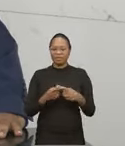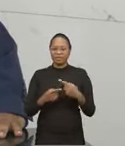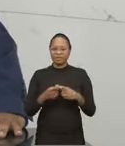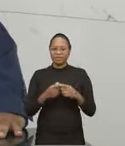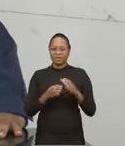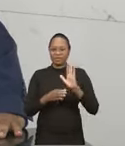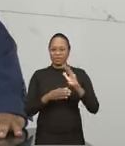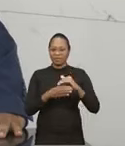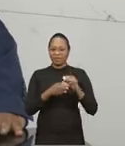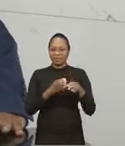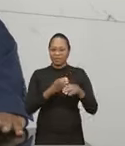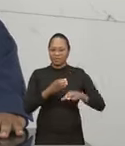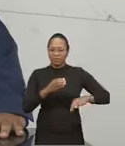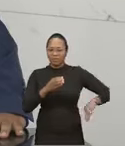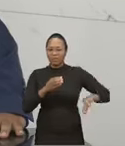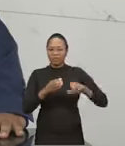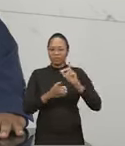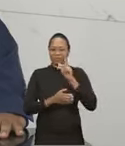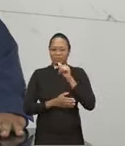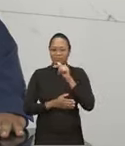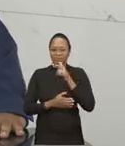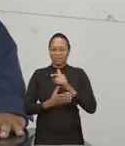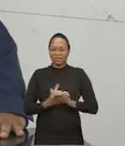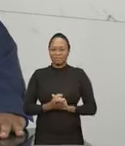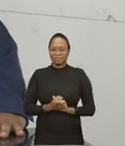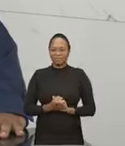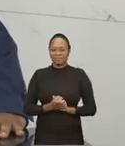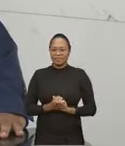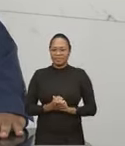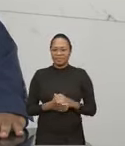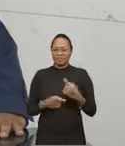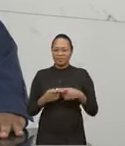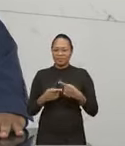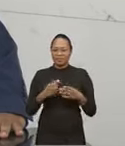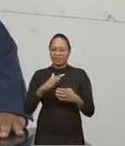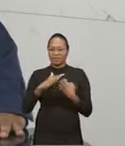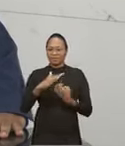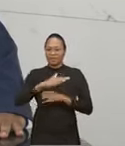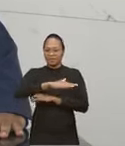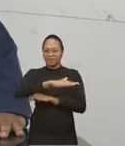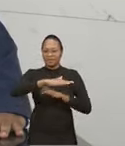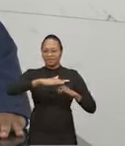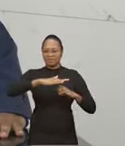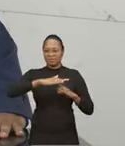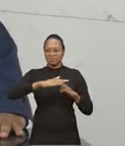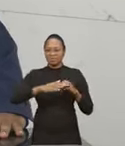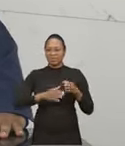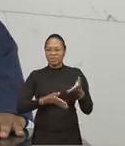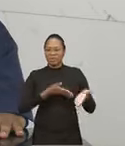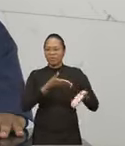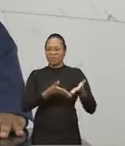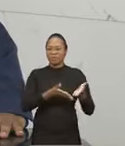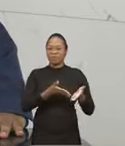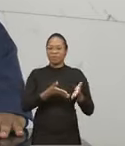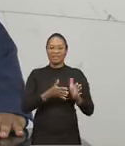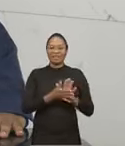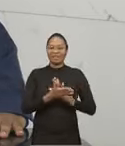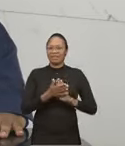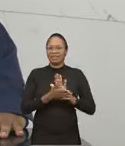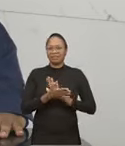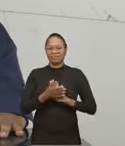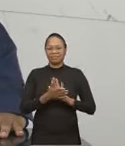sanitário, porque a Embasa não cuida e aí o povo vai e joga seu